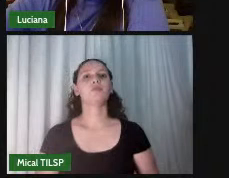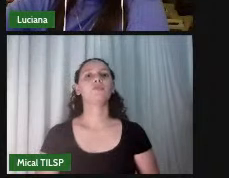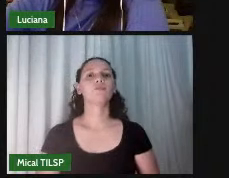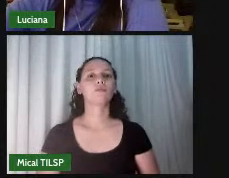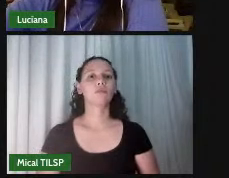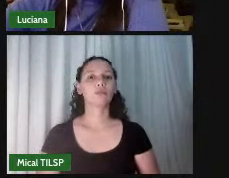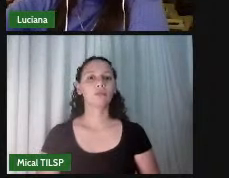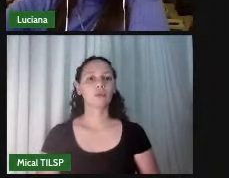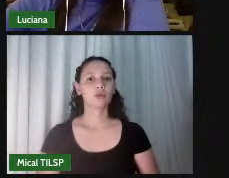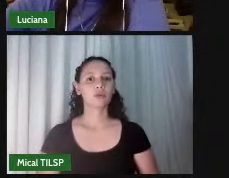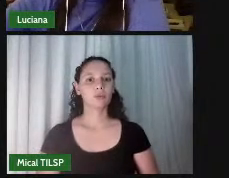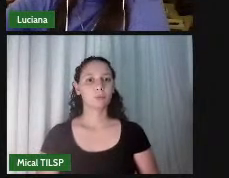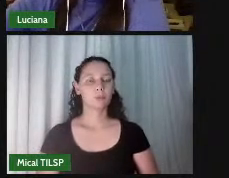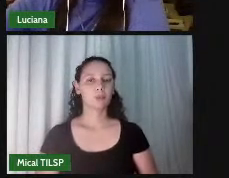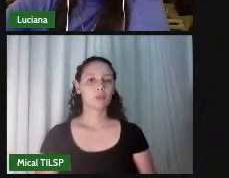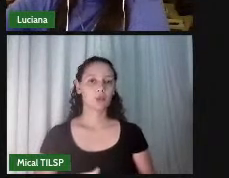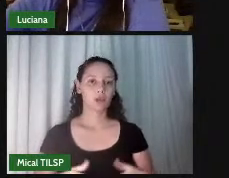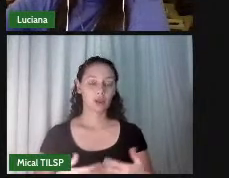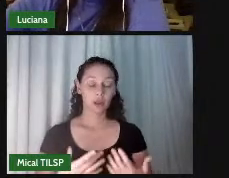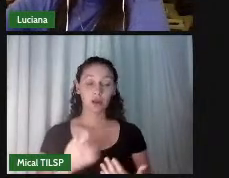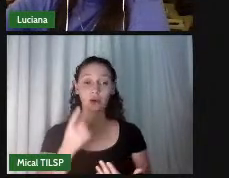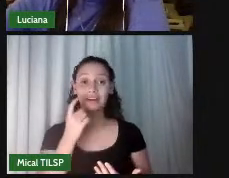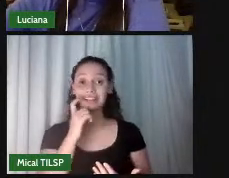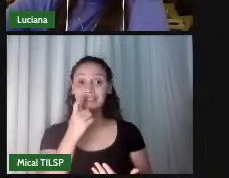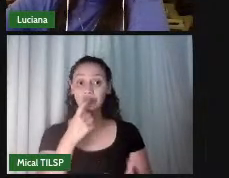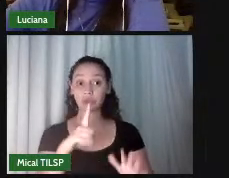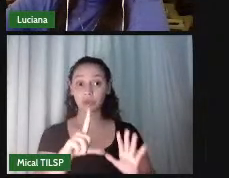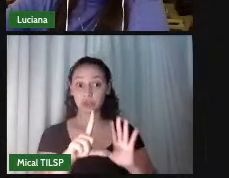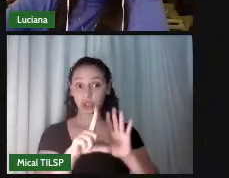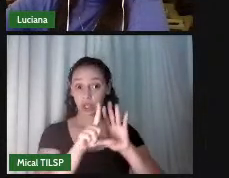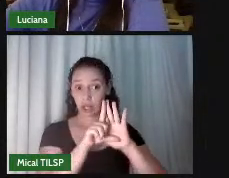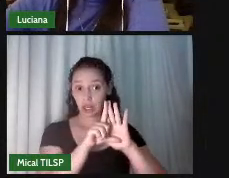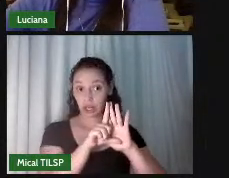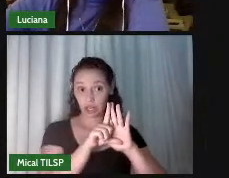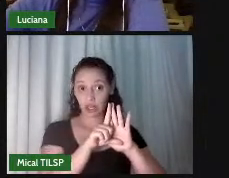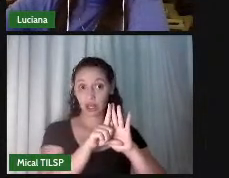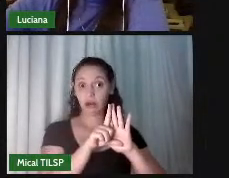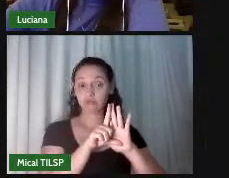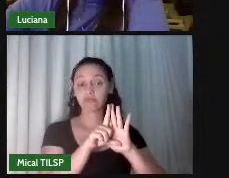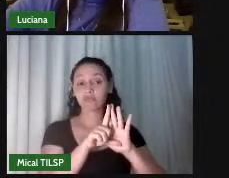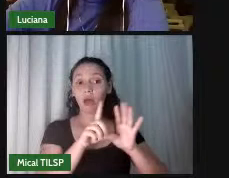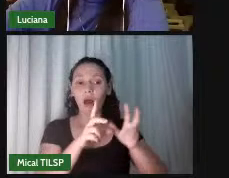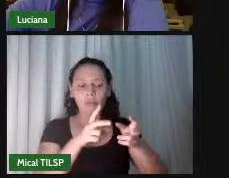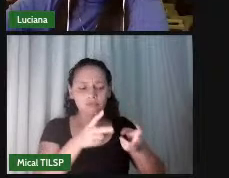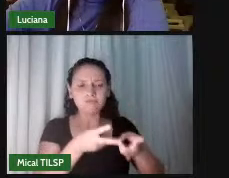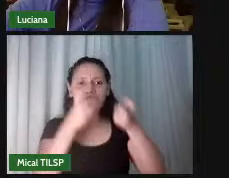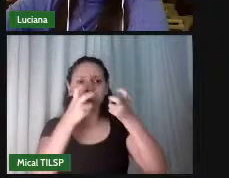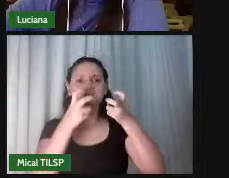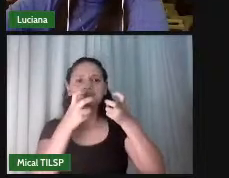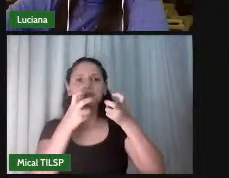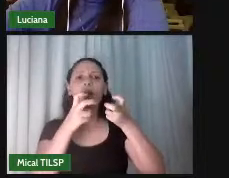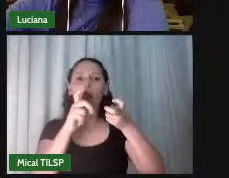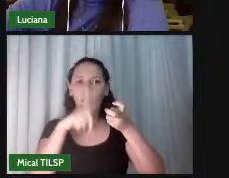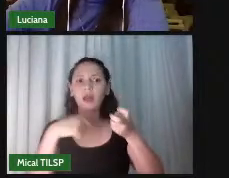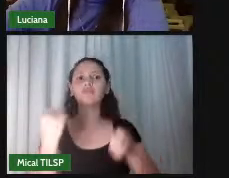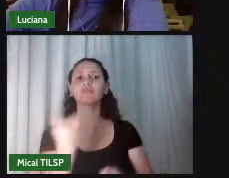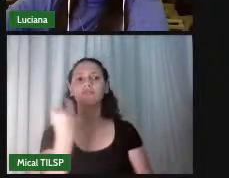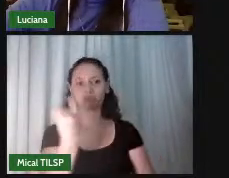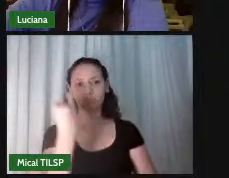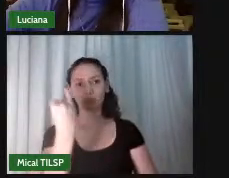tem a odontologia legal e a identificação, ela é muito importante, tá? Primeiro, pelo luto da